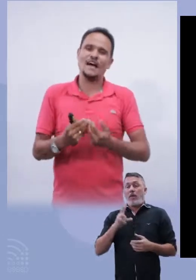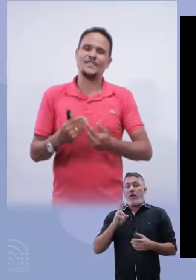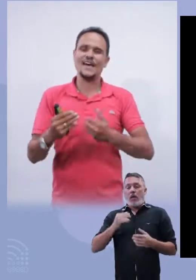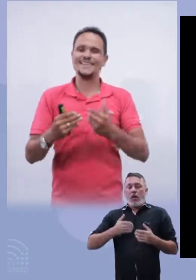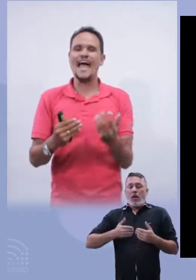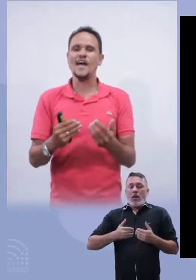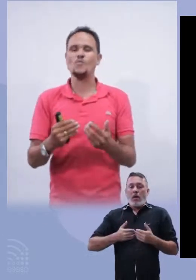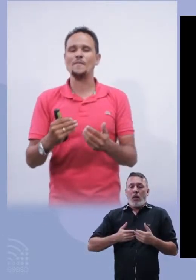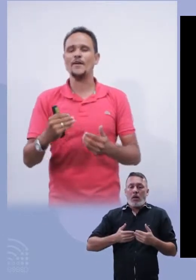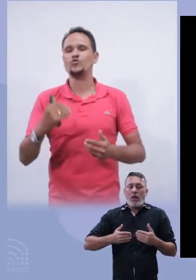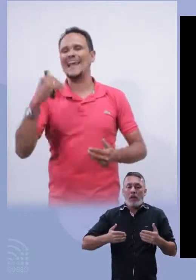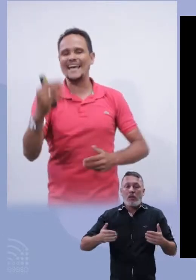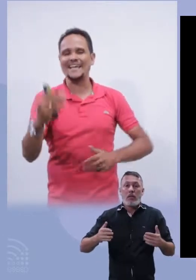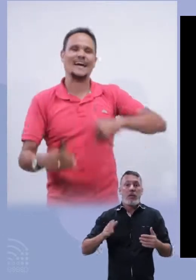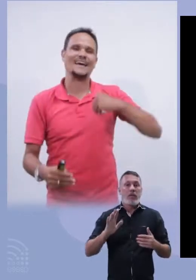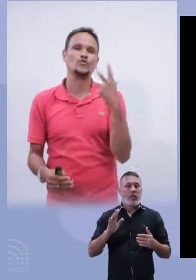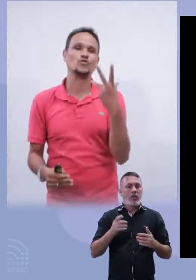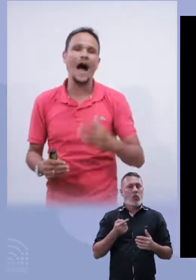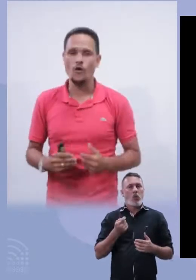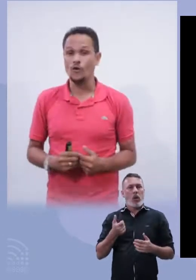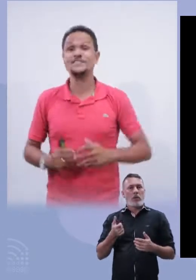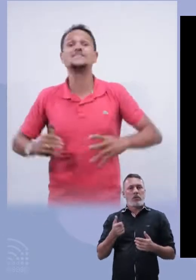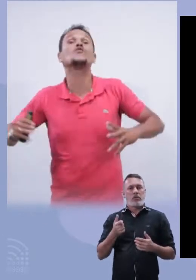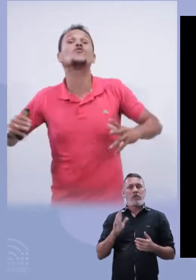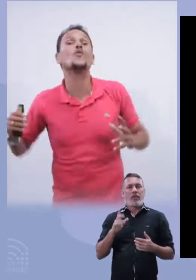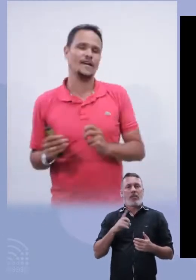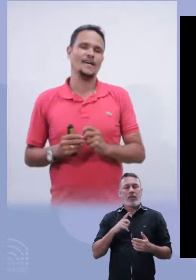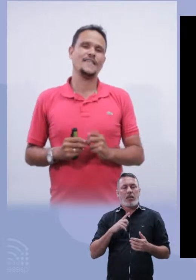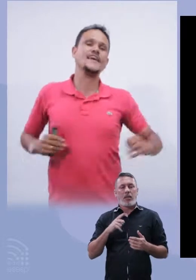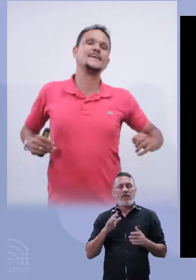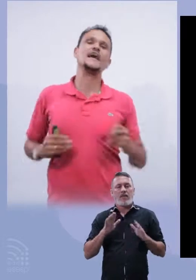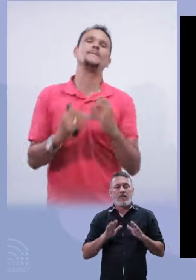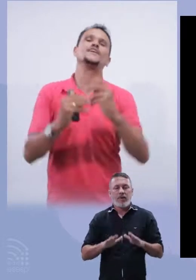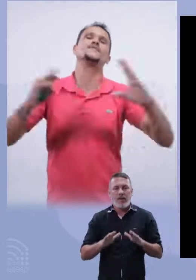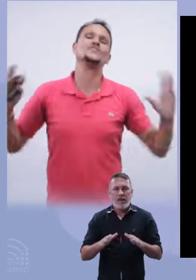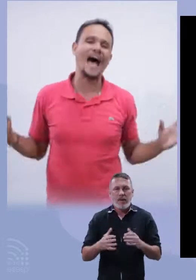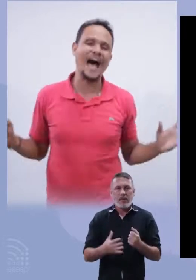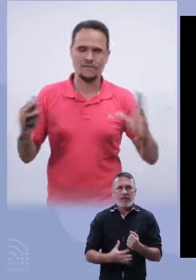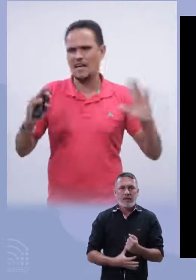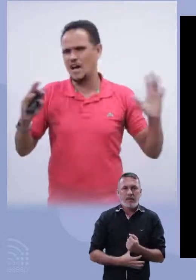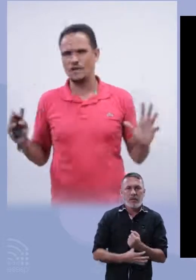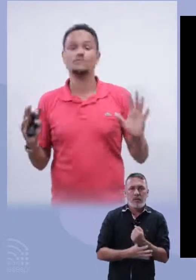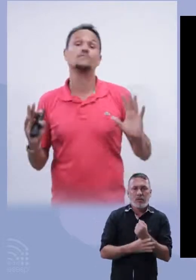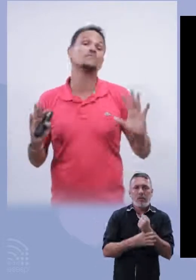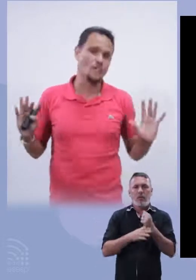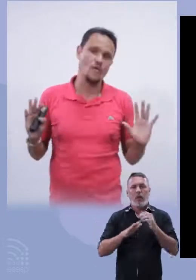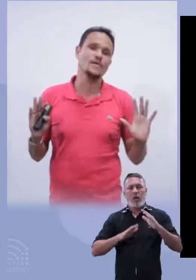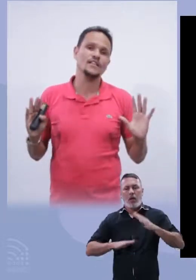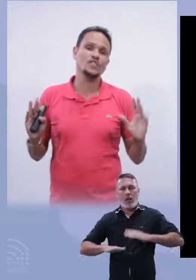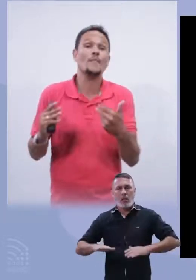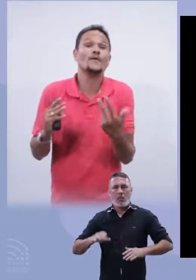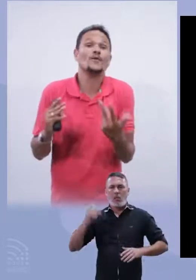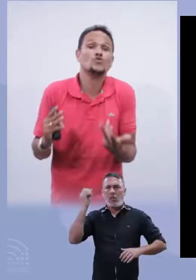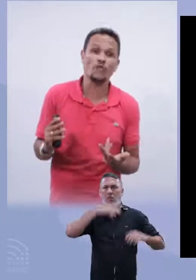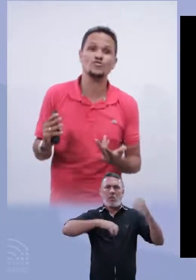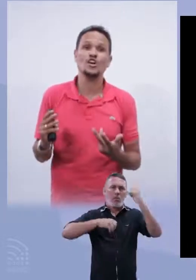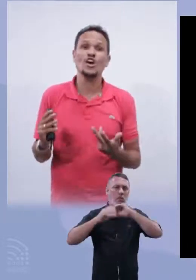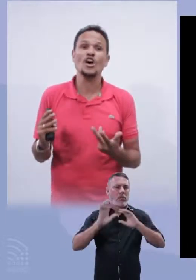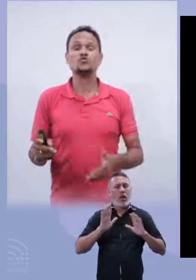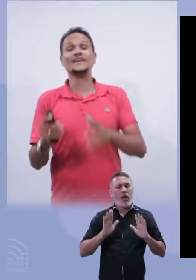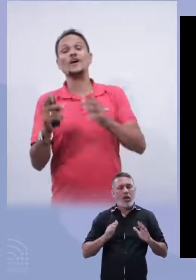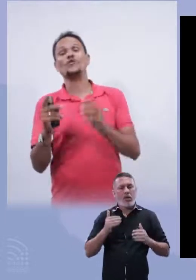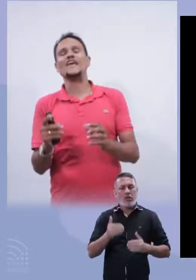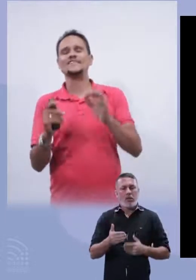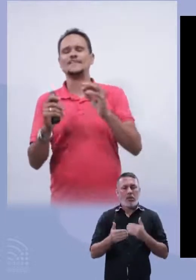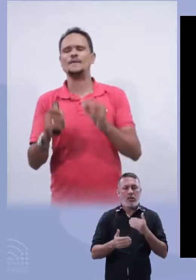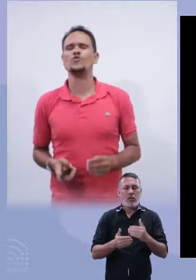antes havia a ideia de uma abertura lenta, gradual e segura. Ninguém queria abrir de imediato. Não vão. Então vão abrir aos poucos.